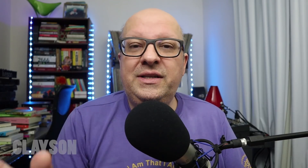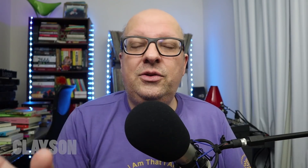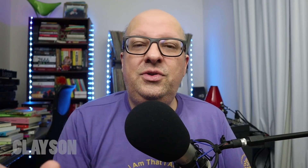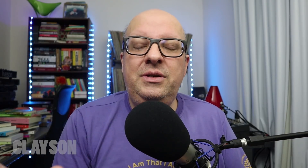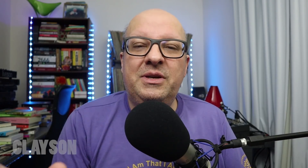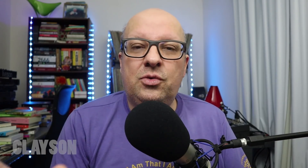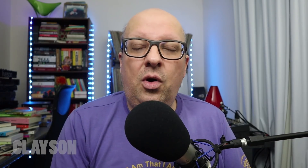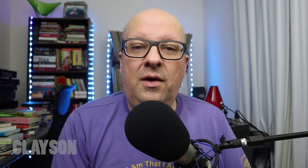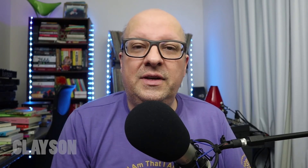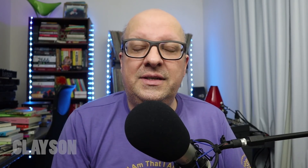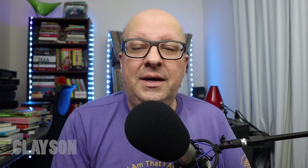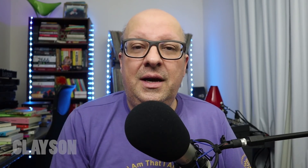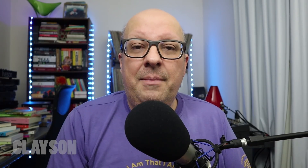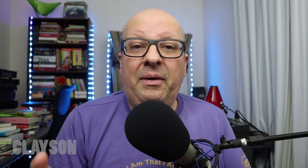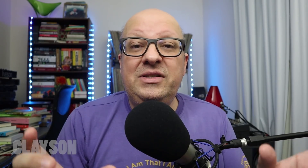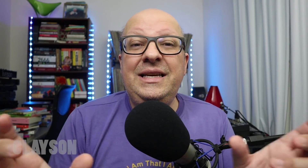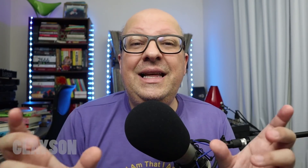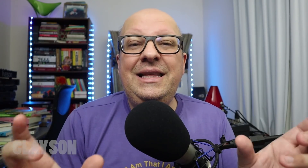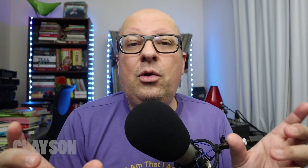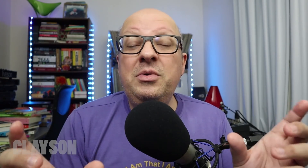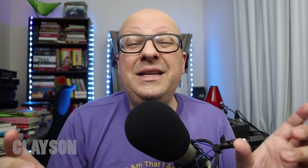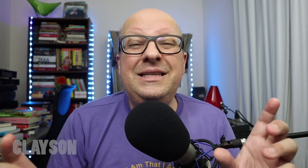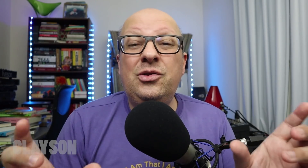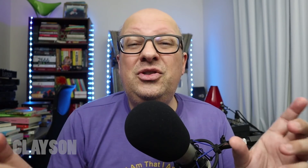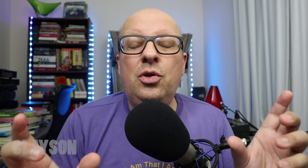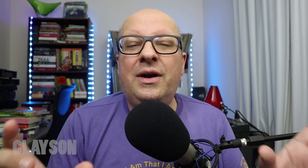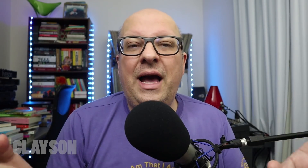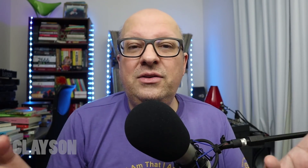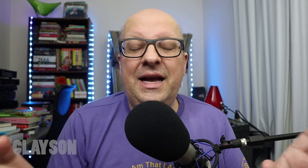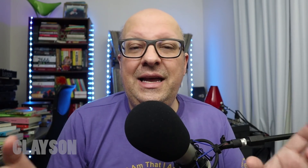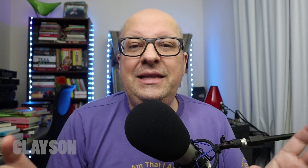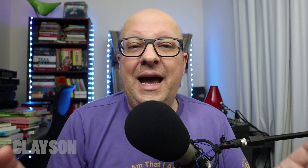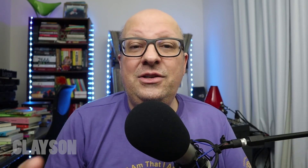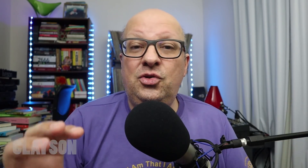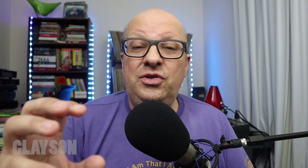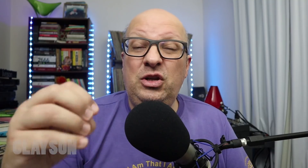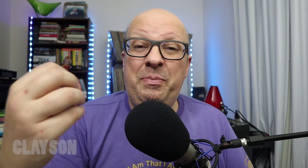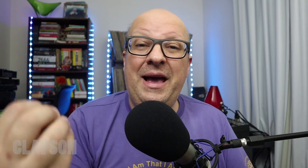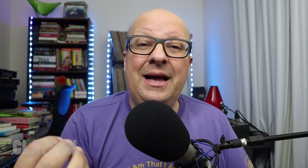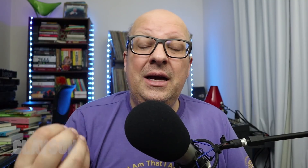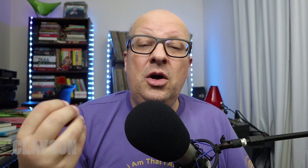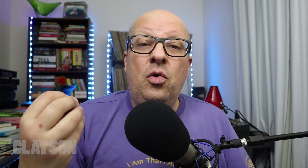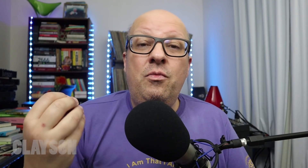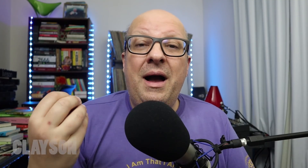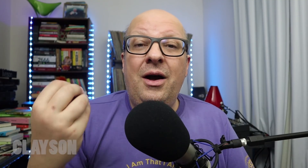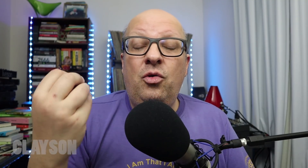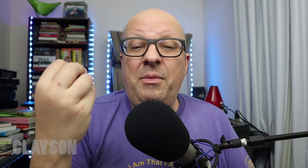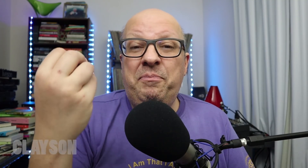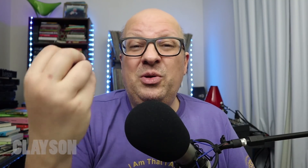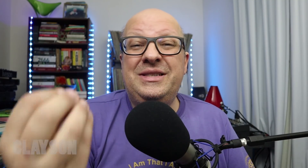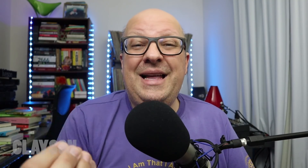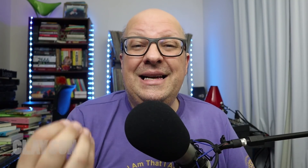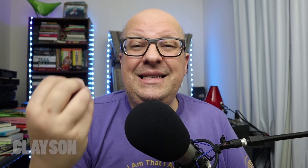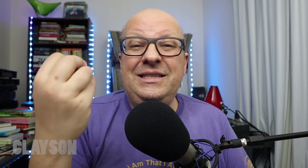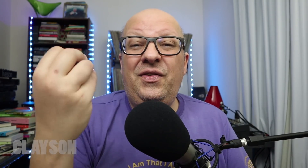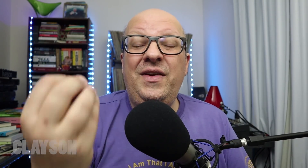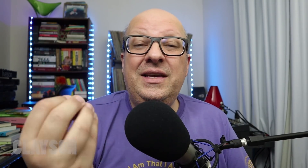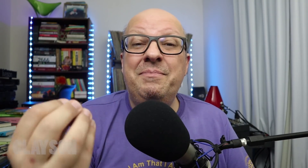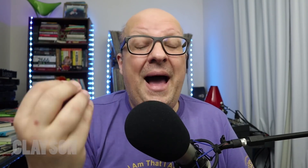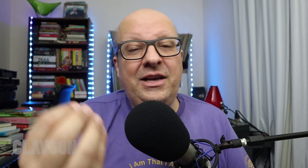com a resposta de umas Covas para você entender como que eles estão deslocadas da realidade o sujeito pega uma uma